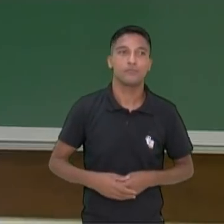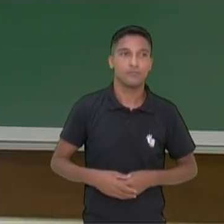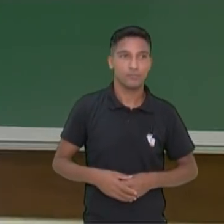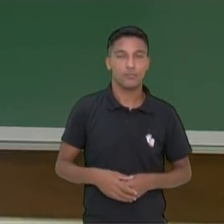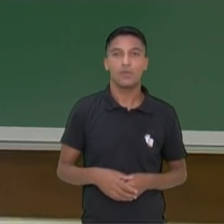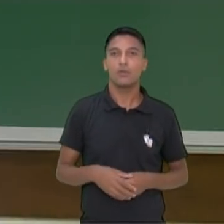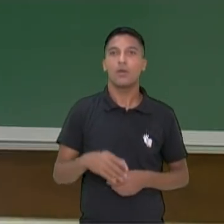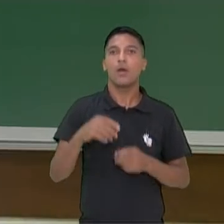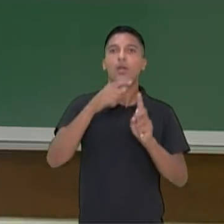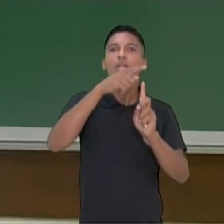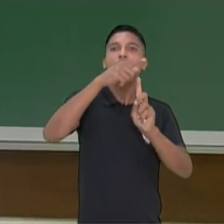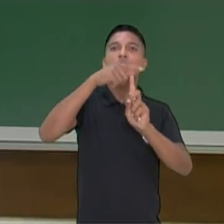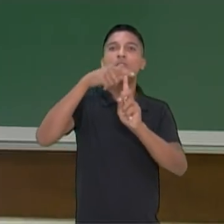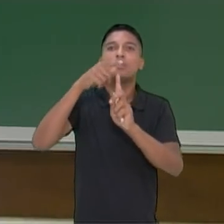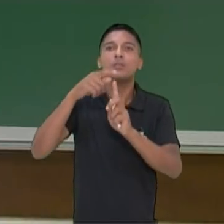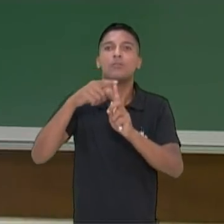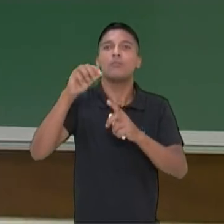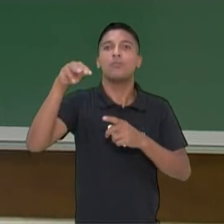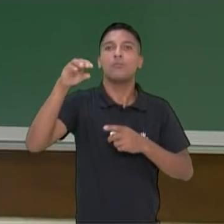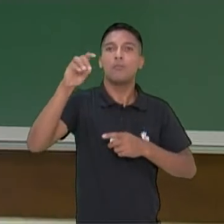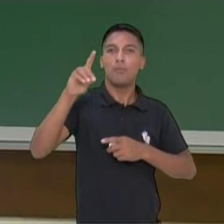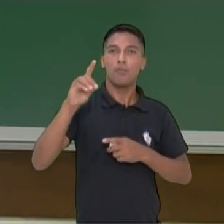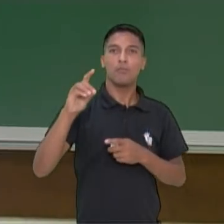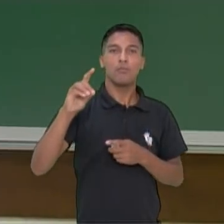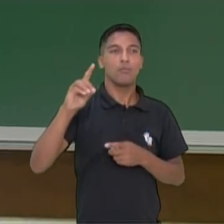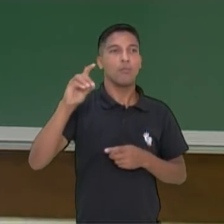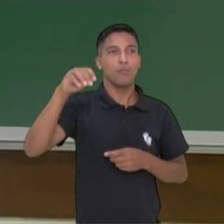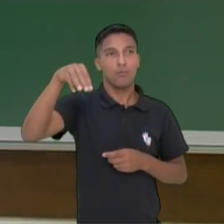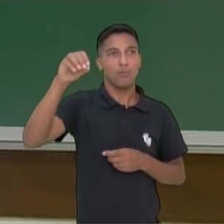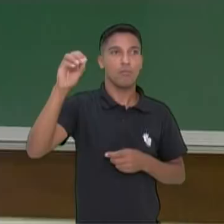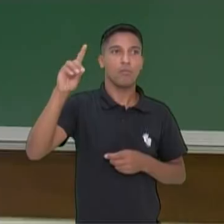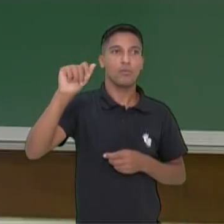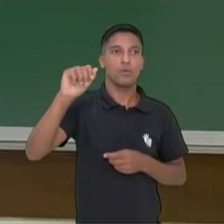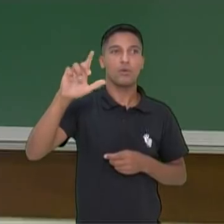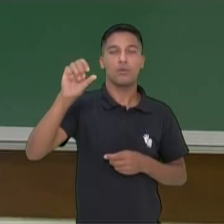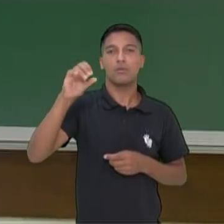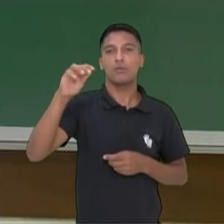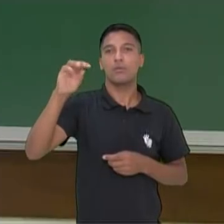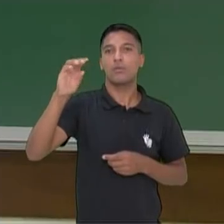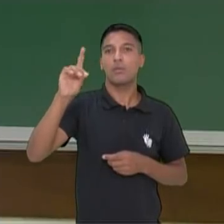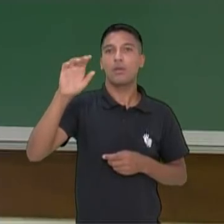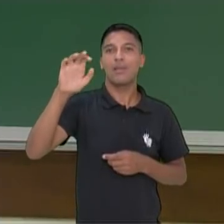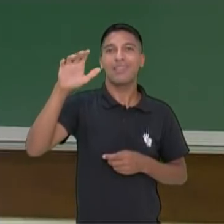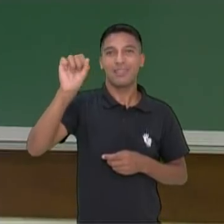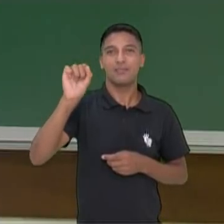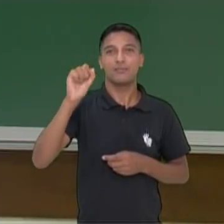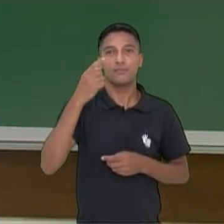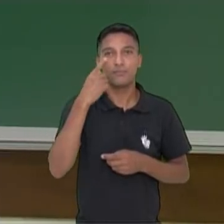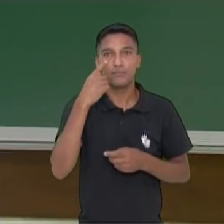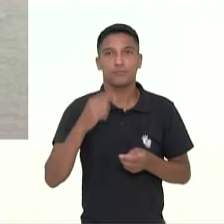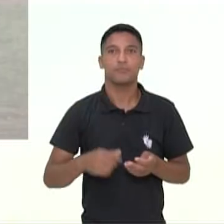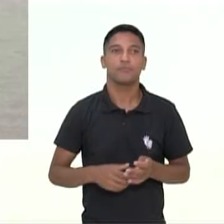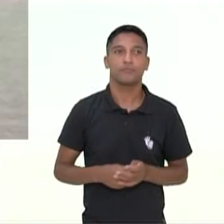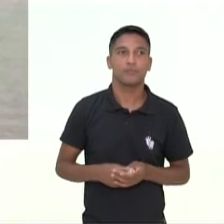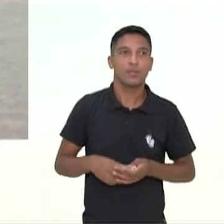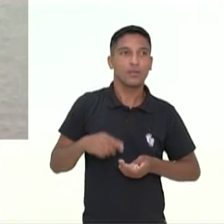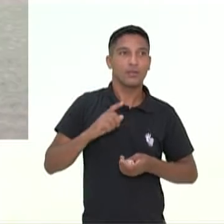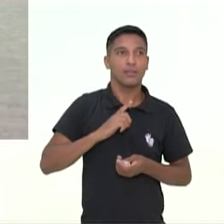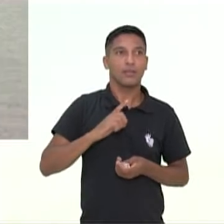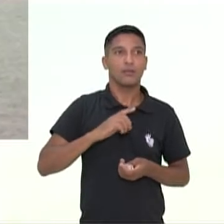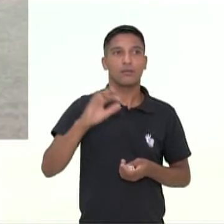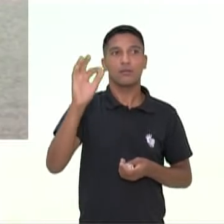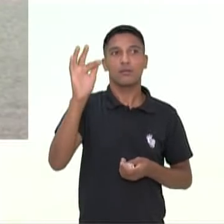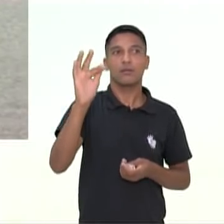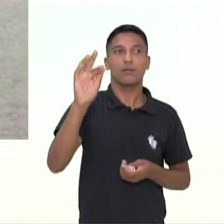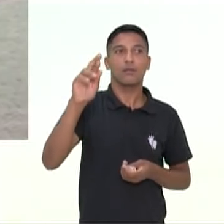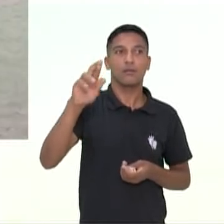Modalidades do skate. A gente vai entender um pouquinho quais são essas modalidades para esse skate menor, ok? Então a gente tem o freestyle, que são